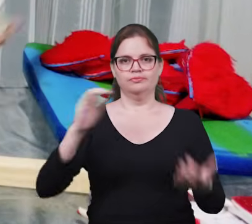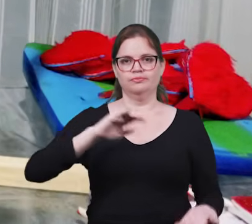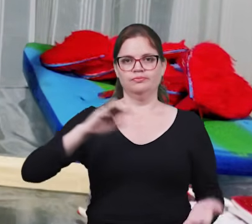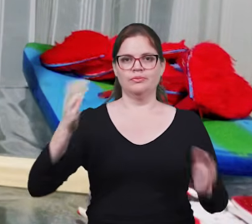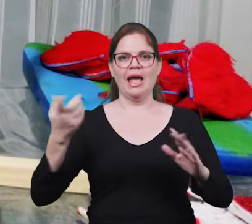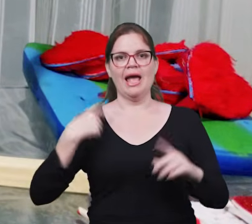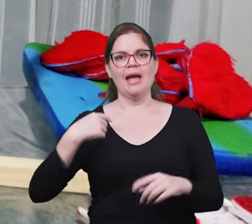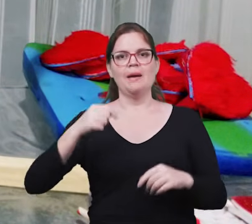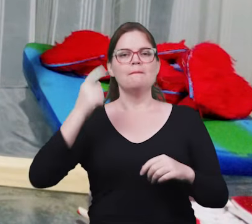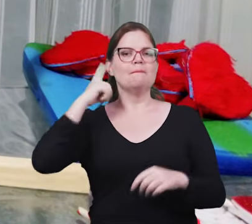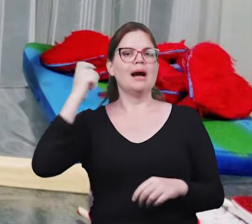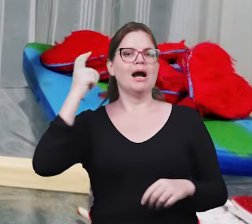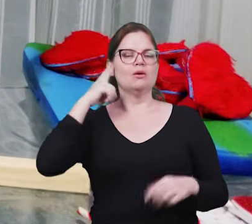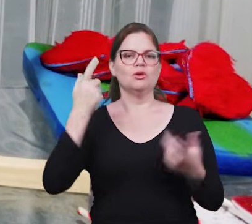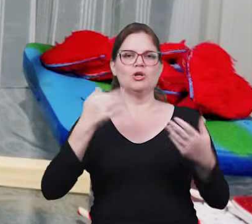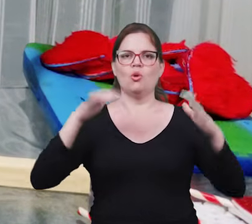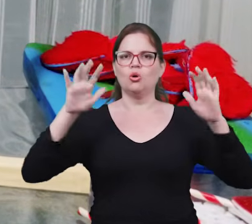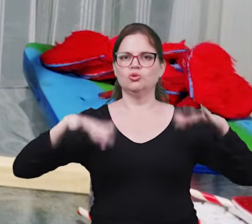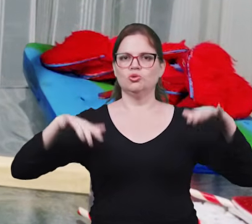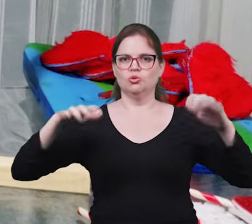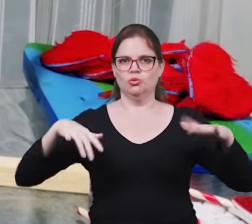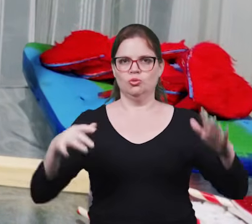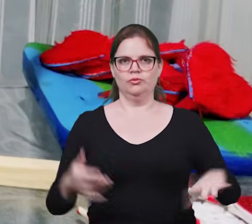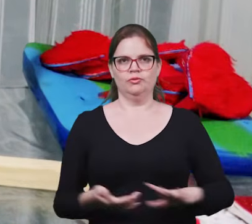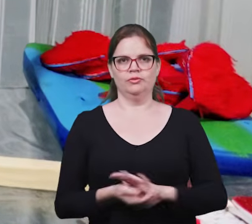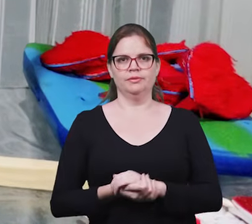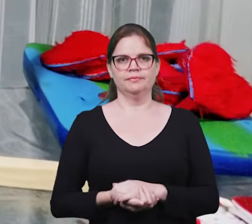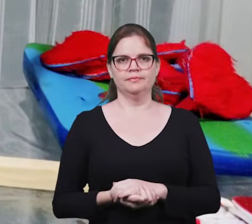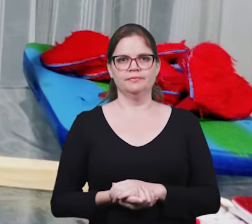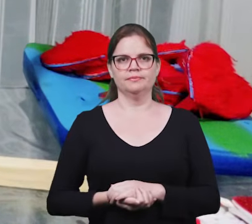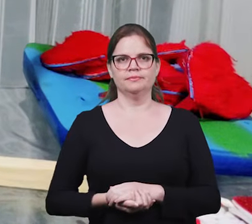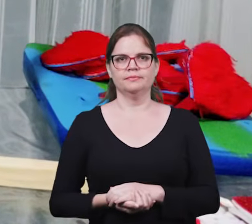olha, que foi feito com tubo de PVC.